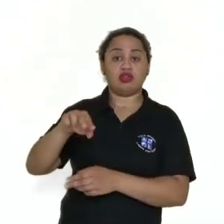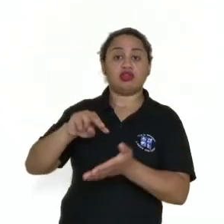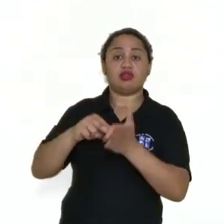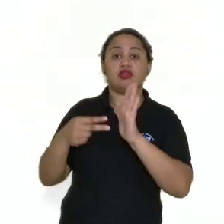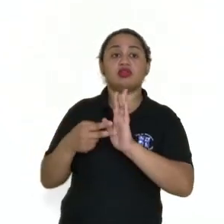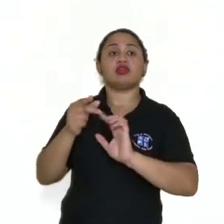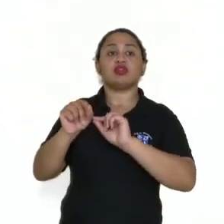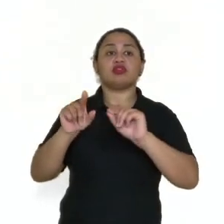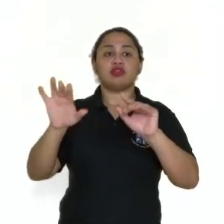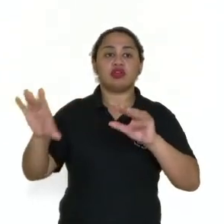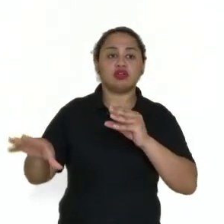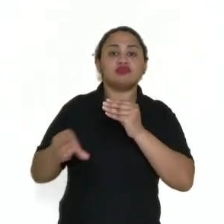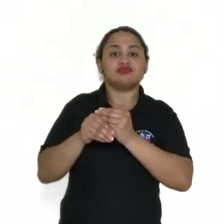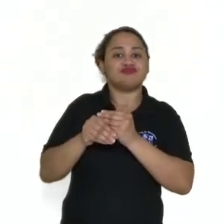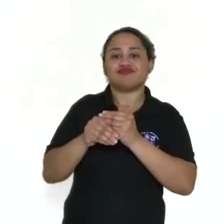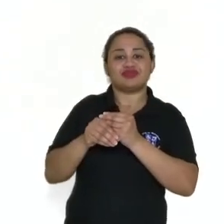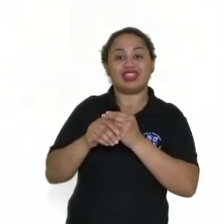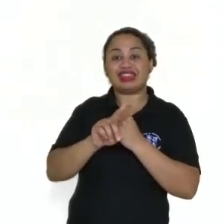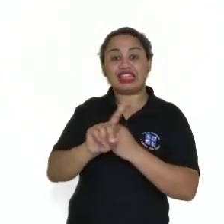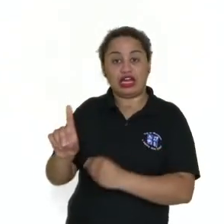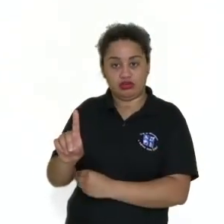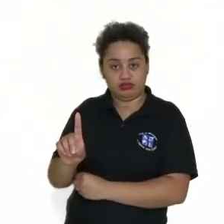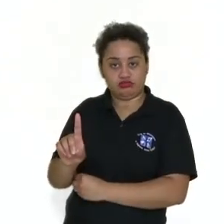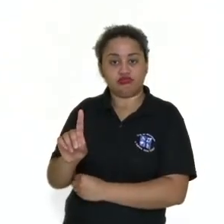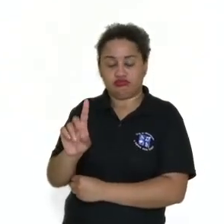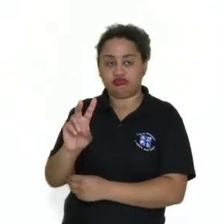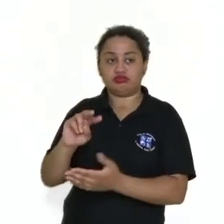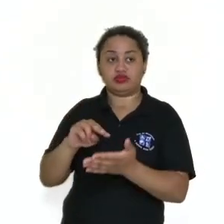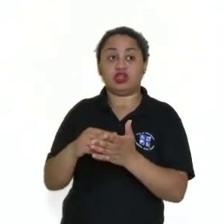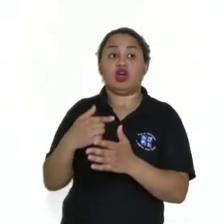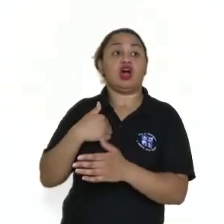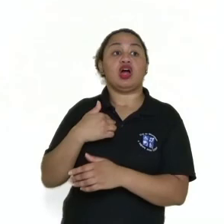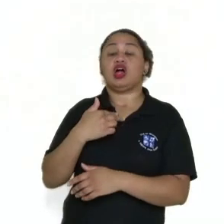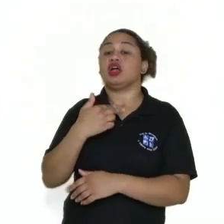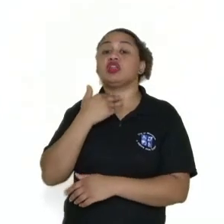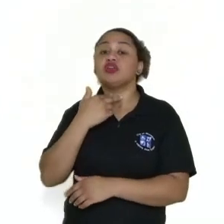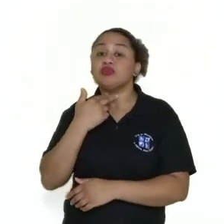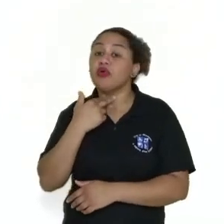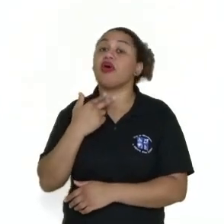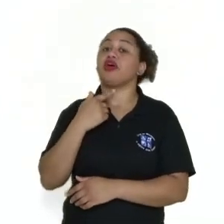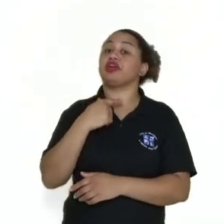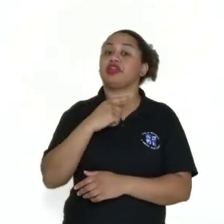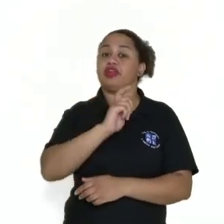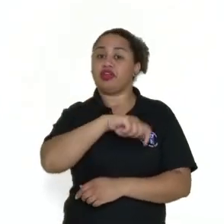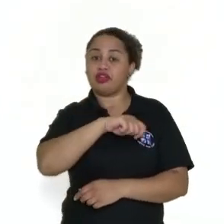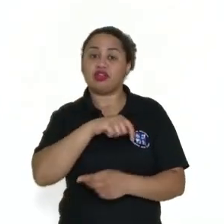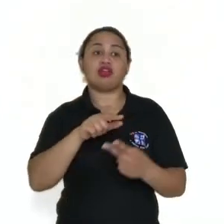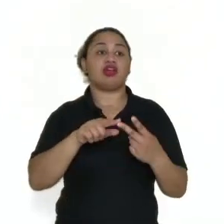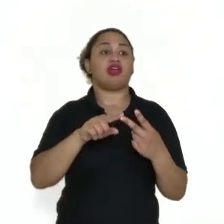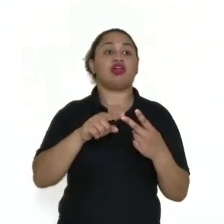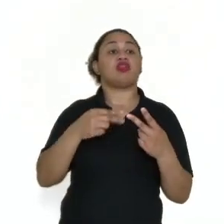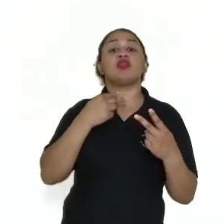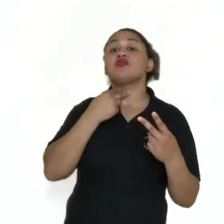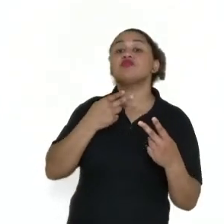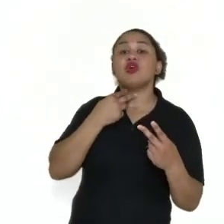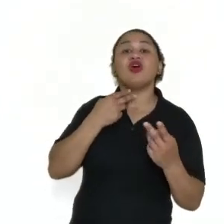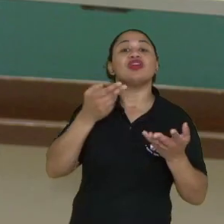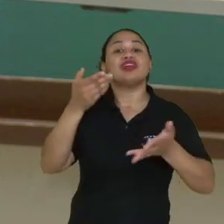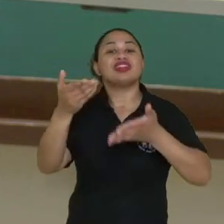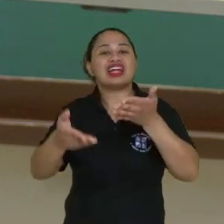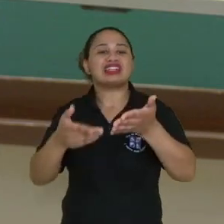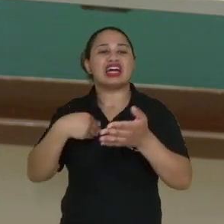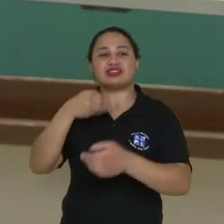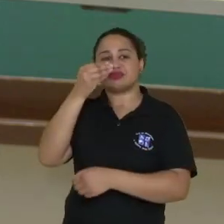de adição de negação. Então vejam lá, não pode ser enganado nem tratado com